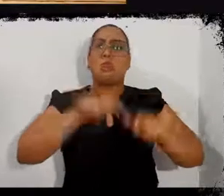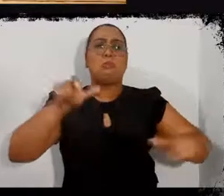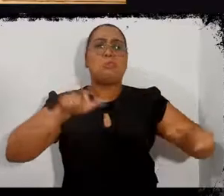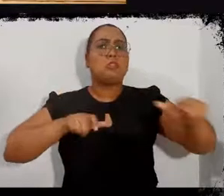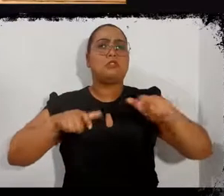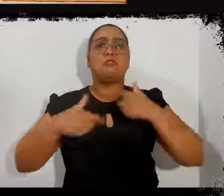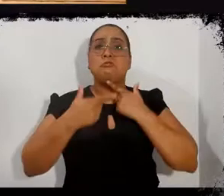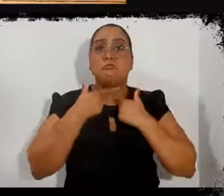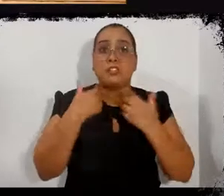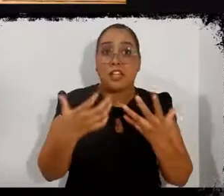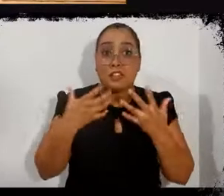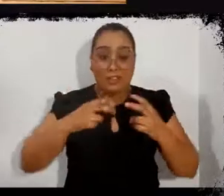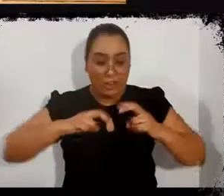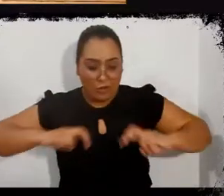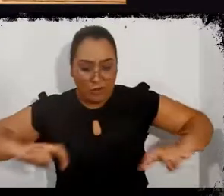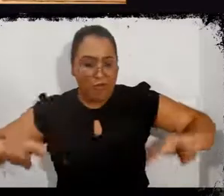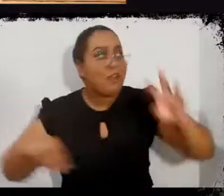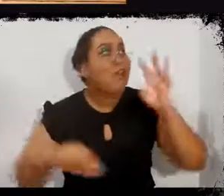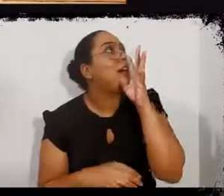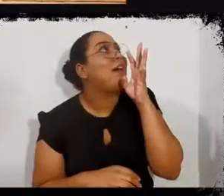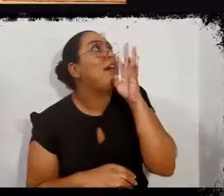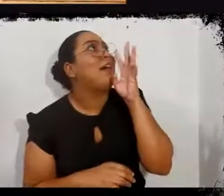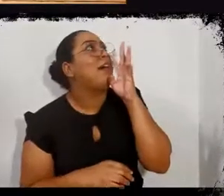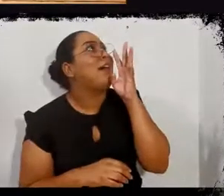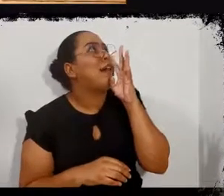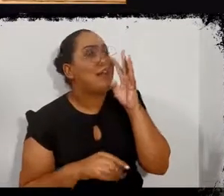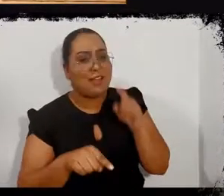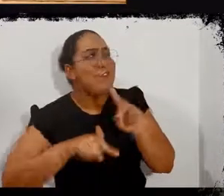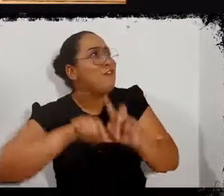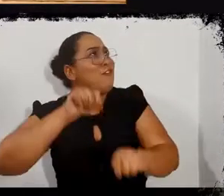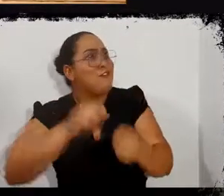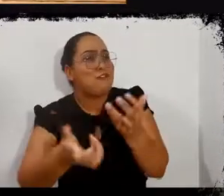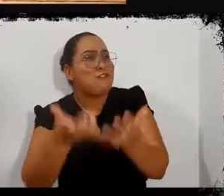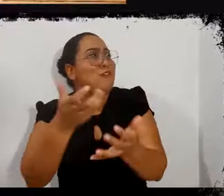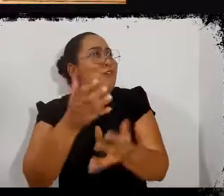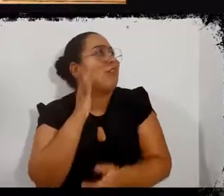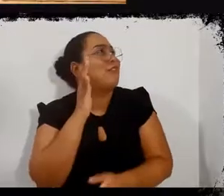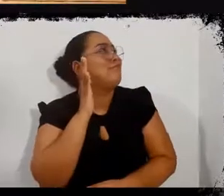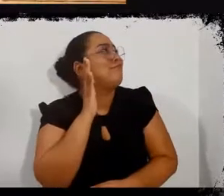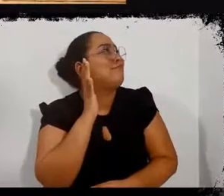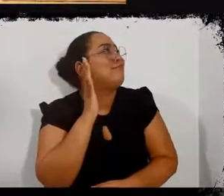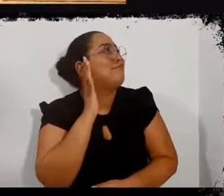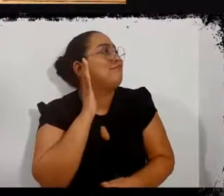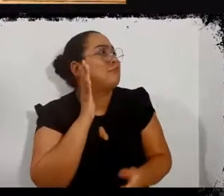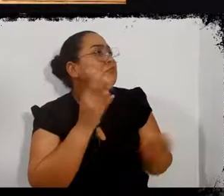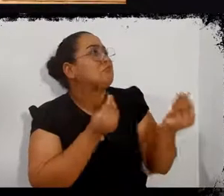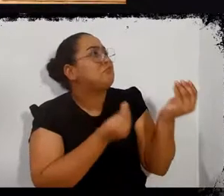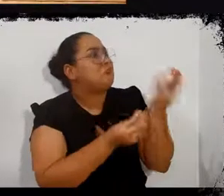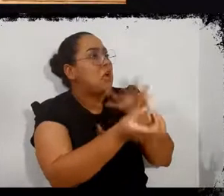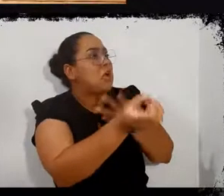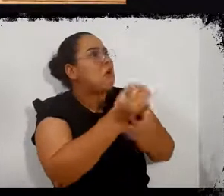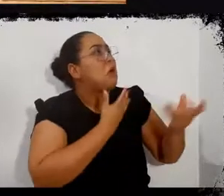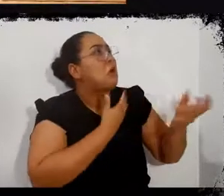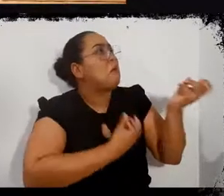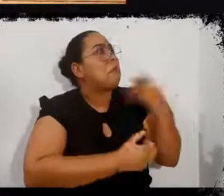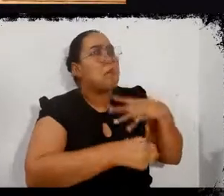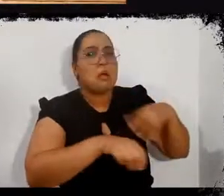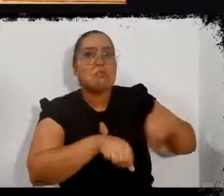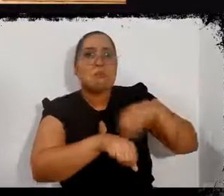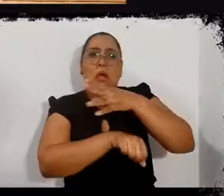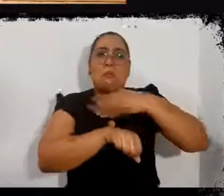que buscavam o crepitar do fogo para contar e ouvir histórias